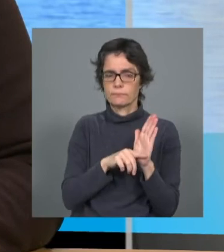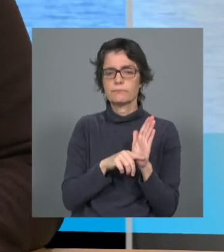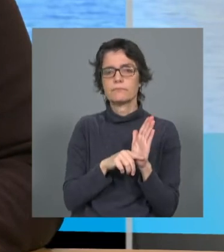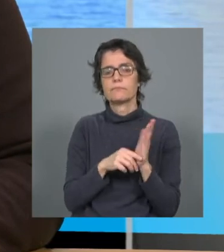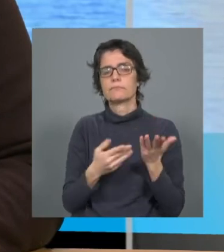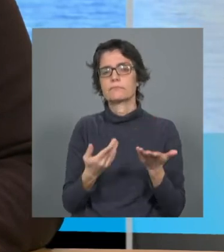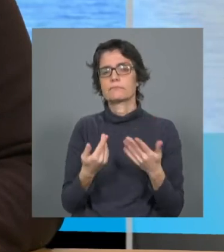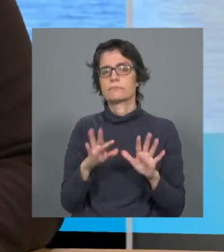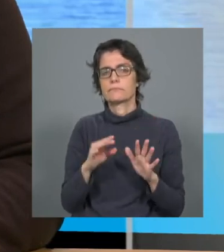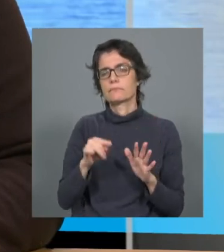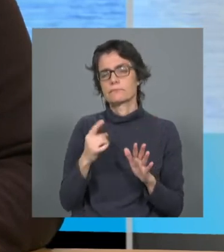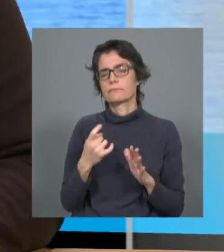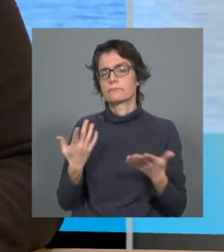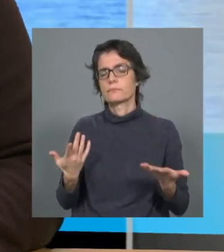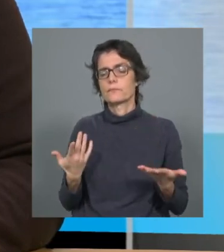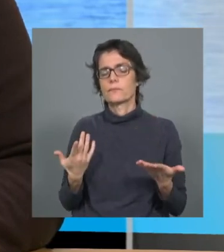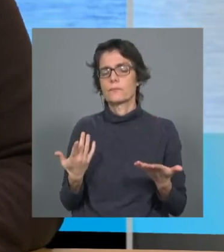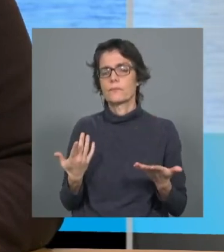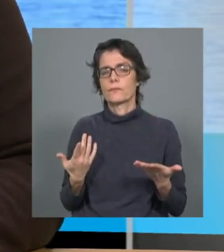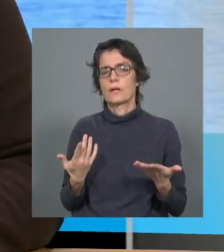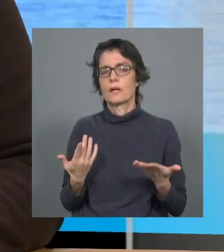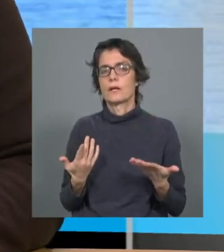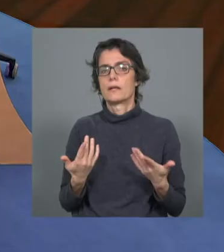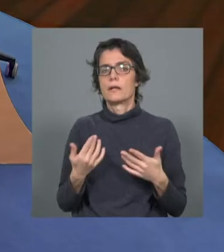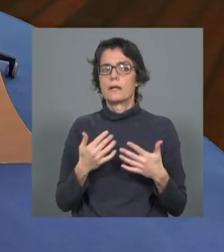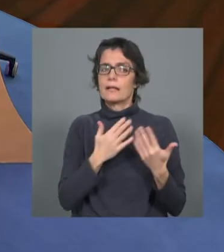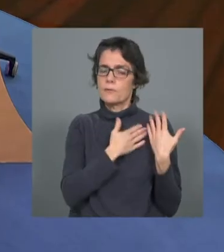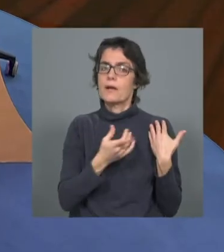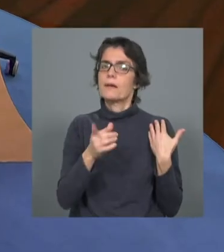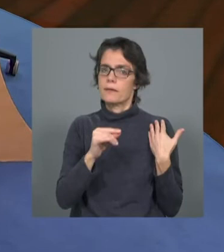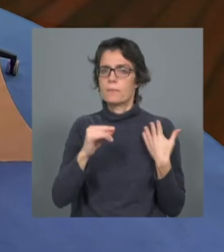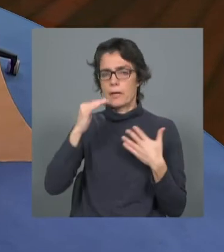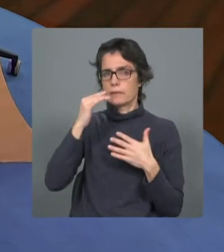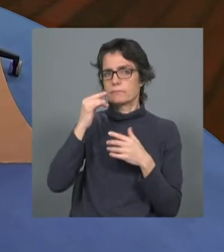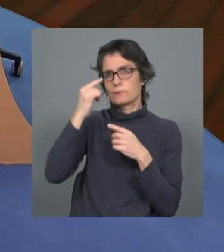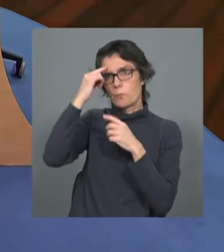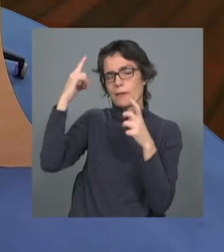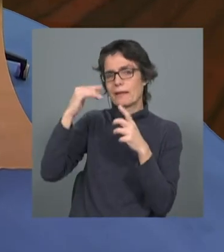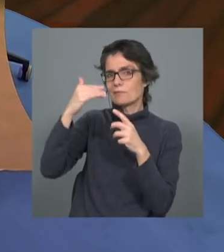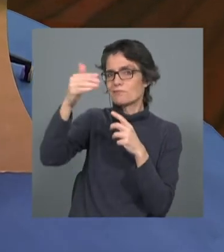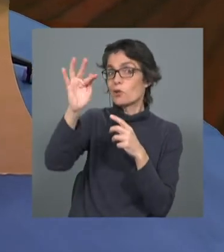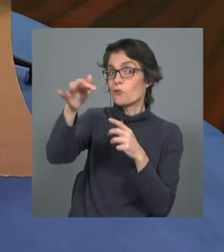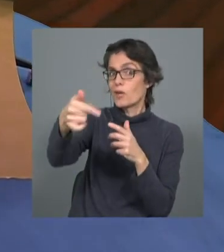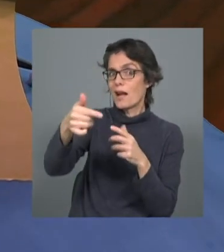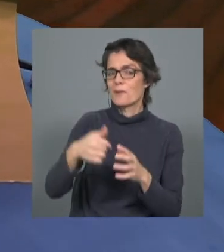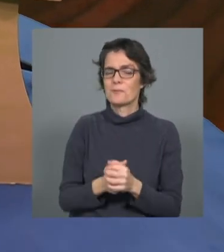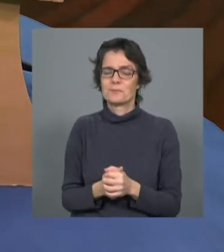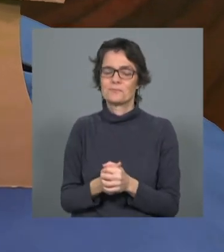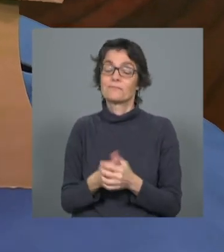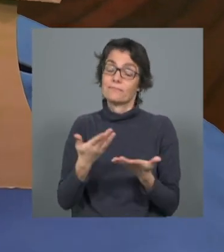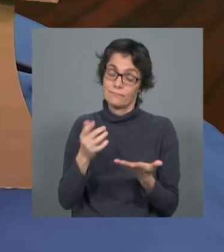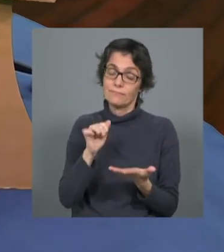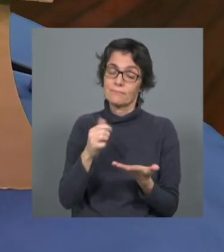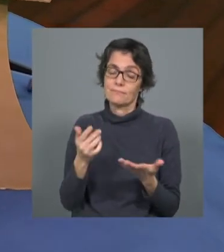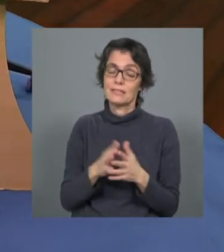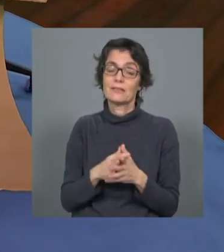mas precisamos de facto de ter aqui horizontes para desconfinar. Sem dúvida, e é uma corrida de longa duração, não se trata assim de